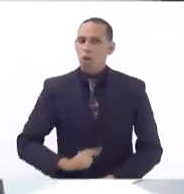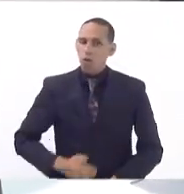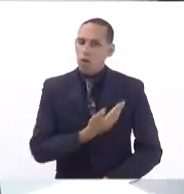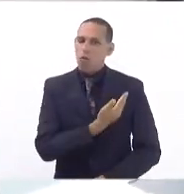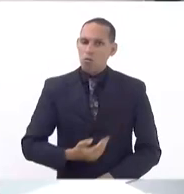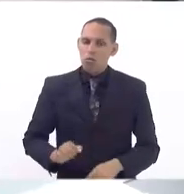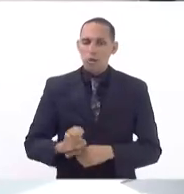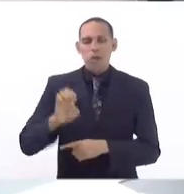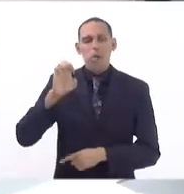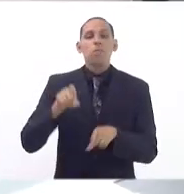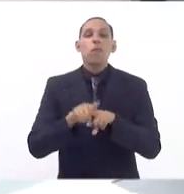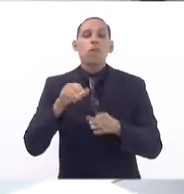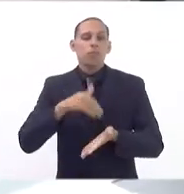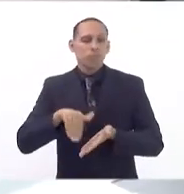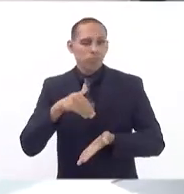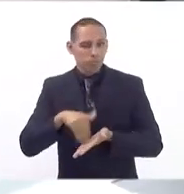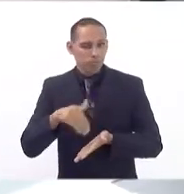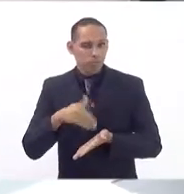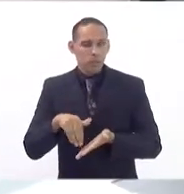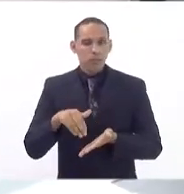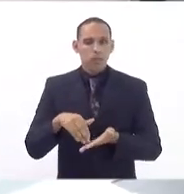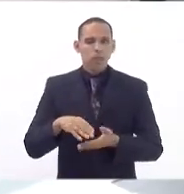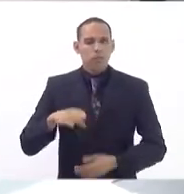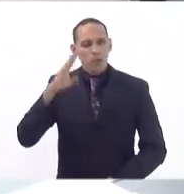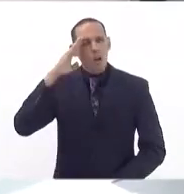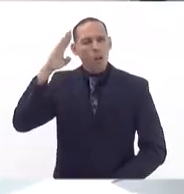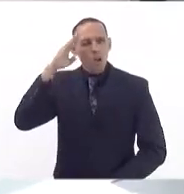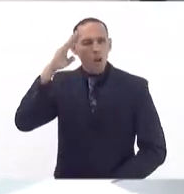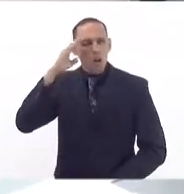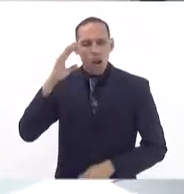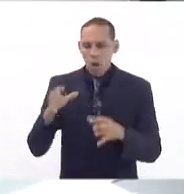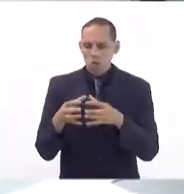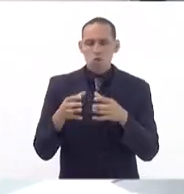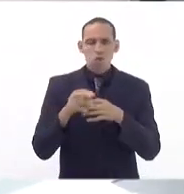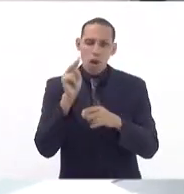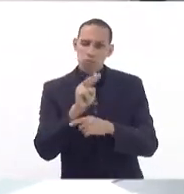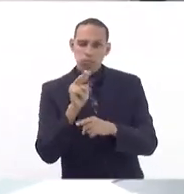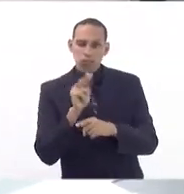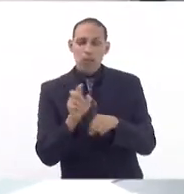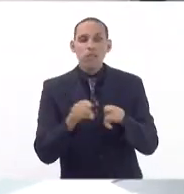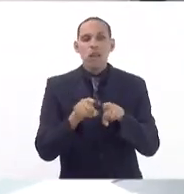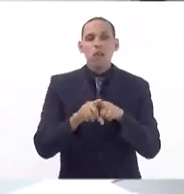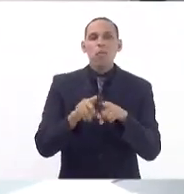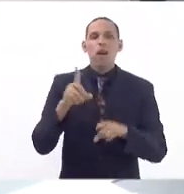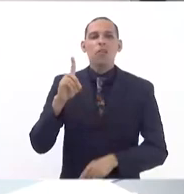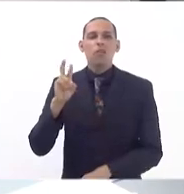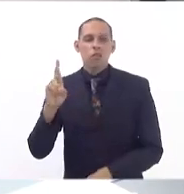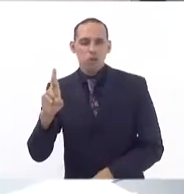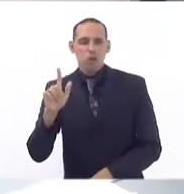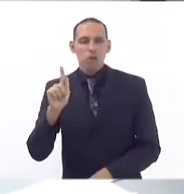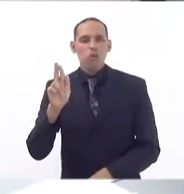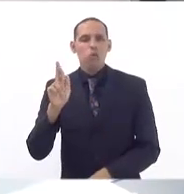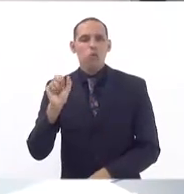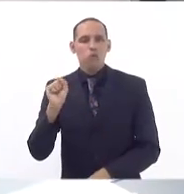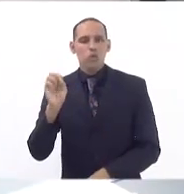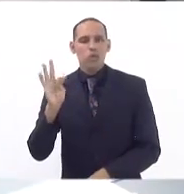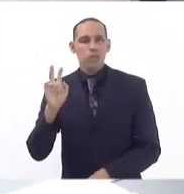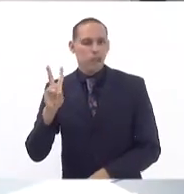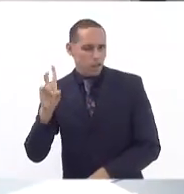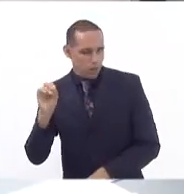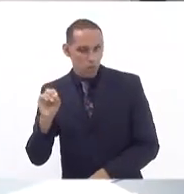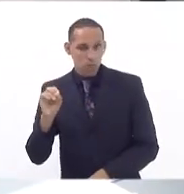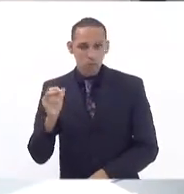secretaria tanto o comandante do grupamento que faz o policiamento como o doutor Gustavo estão aqui para poder